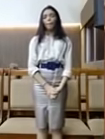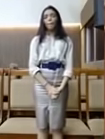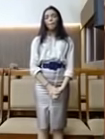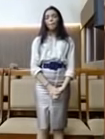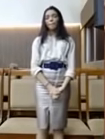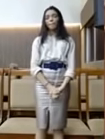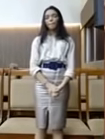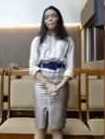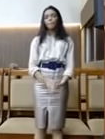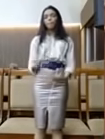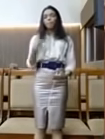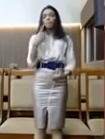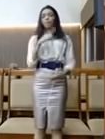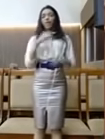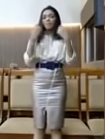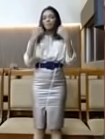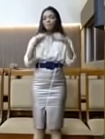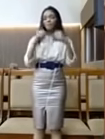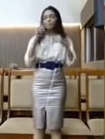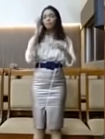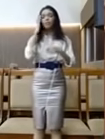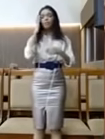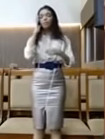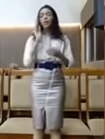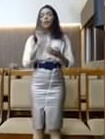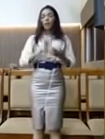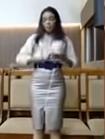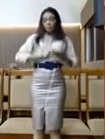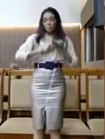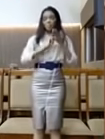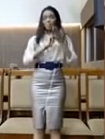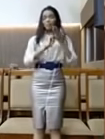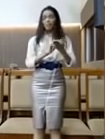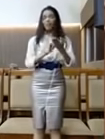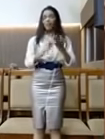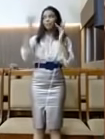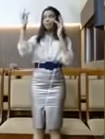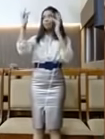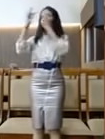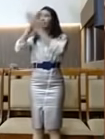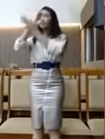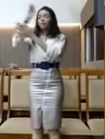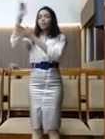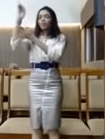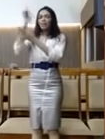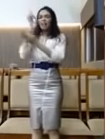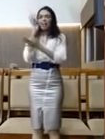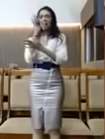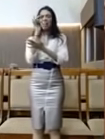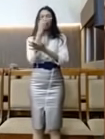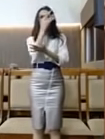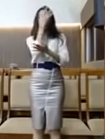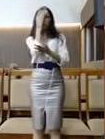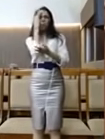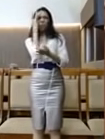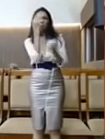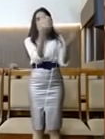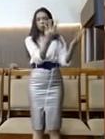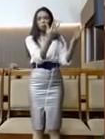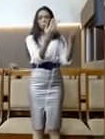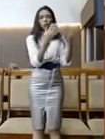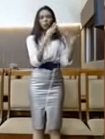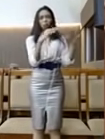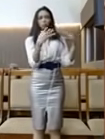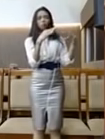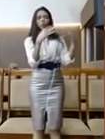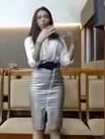você tem que entender que o teu ministério a tua comunhão com Deus não pode ser baseada na multidão não é a multidão que define o